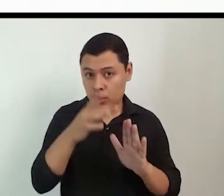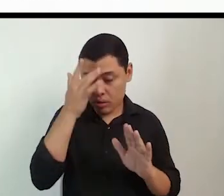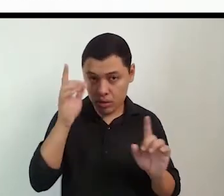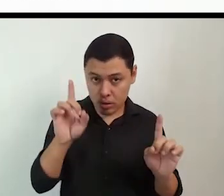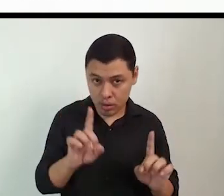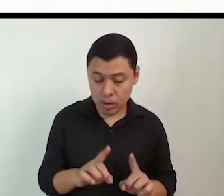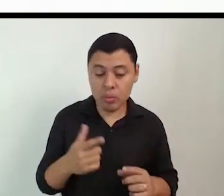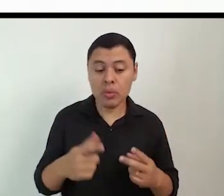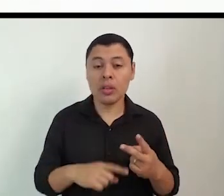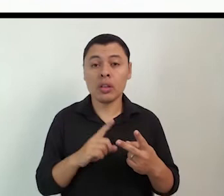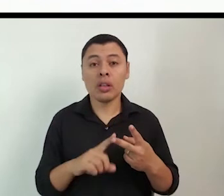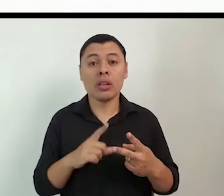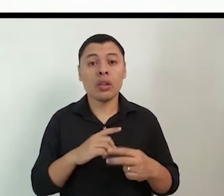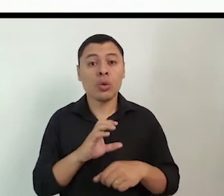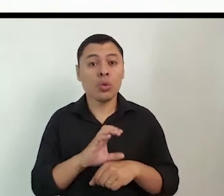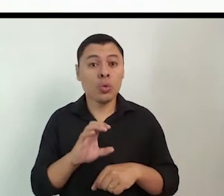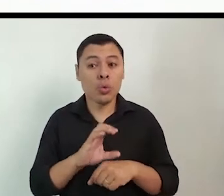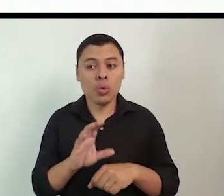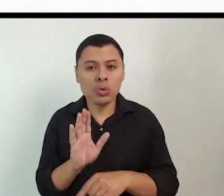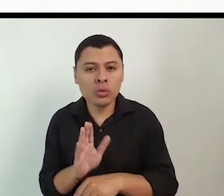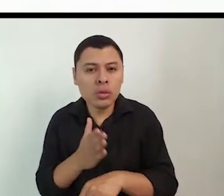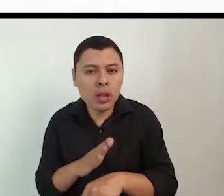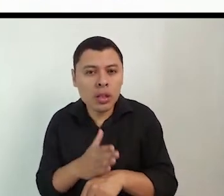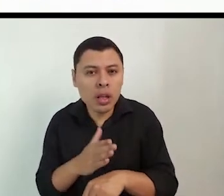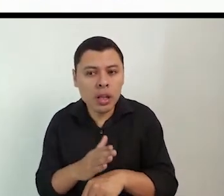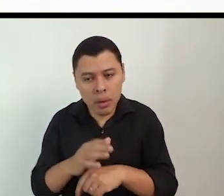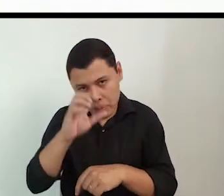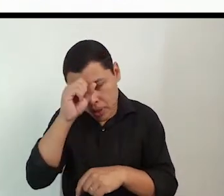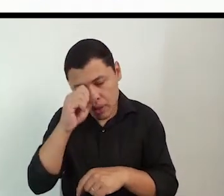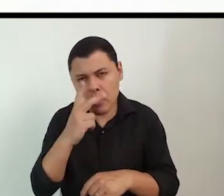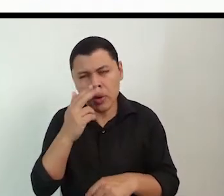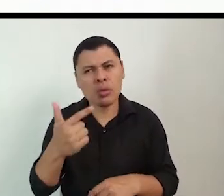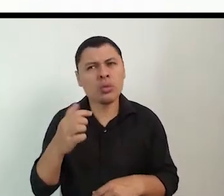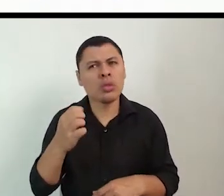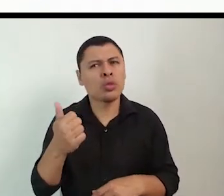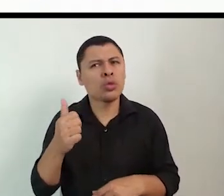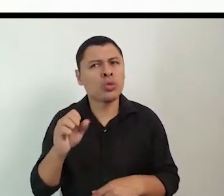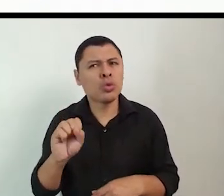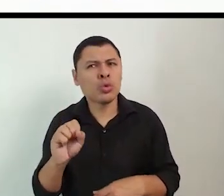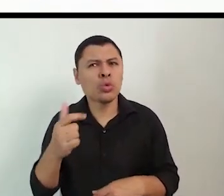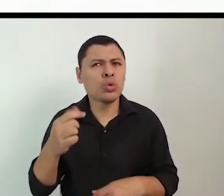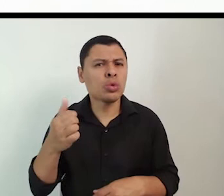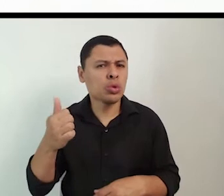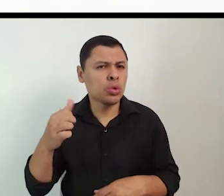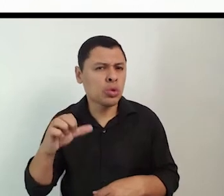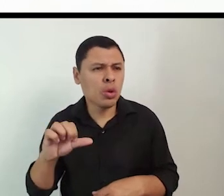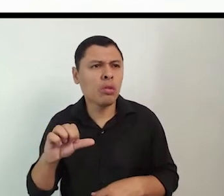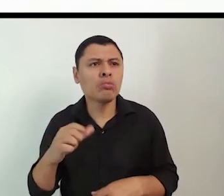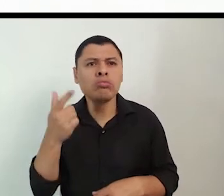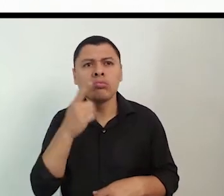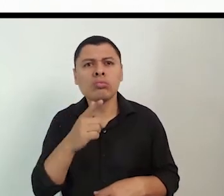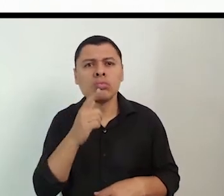promovem cursos de qualificação. Se eu não me engano, em 2018 ou 2019 tiveram 17 mil vagas, eu